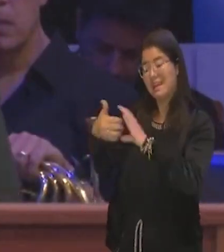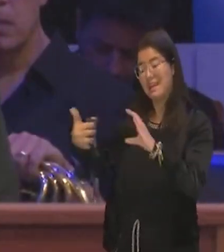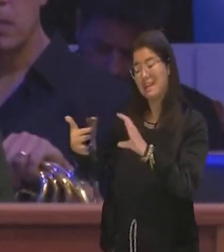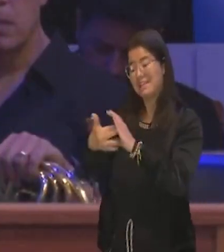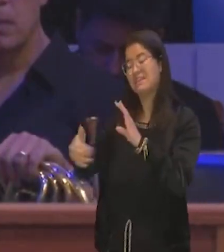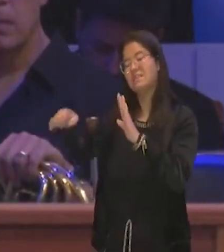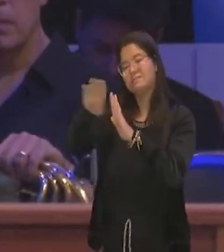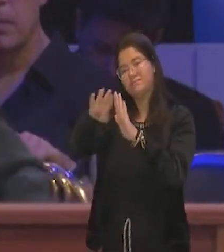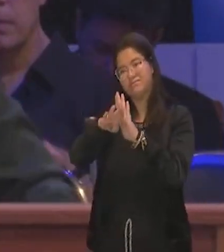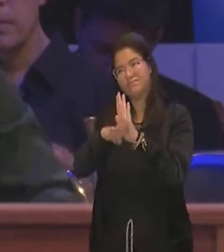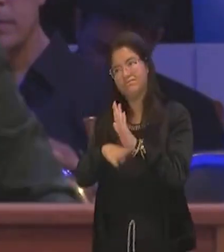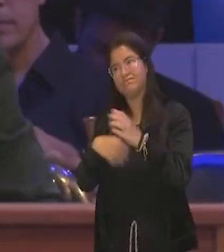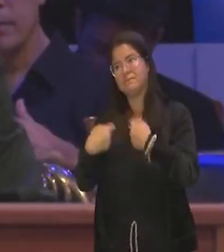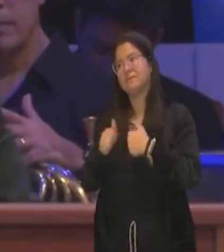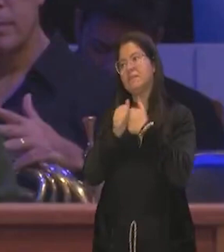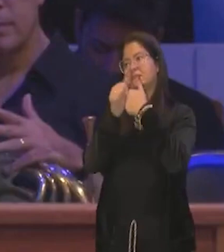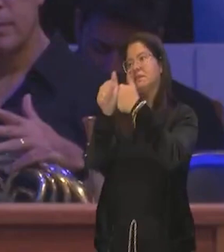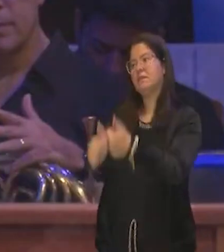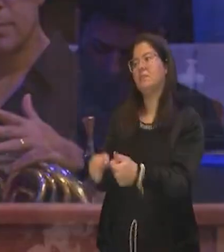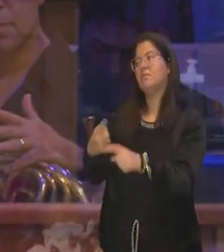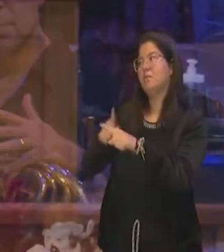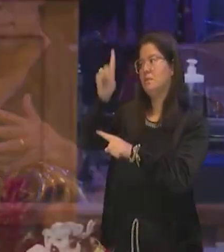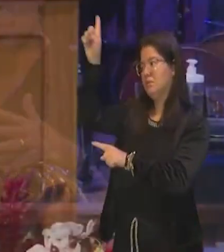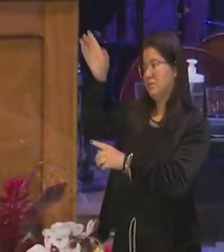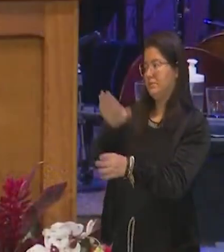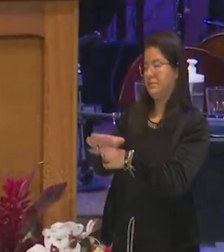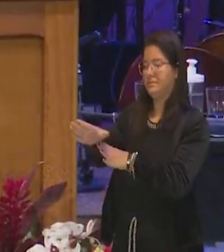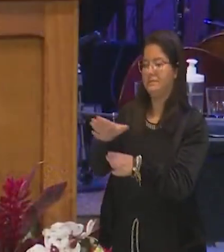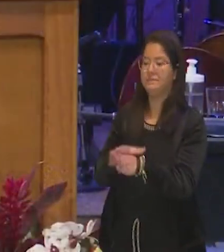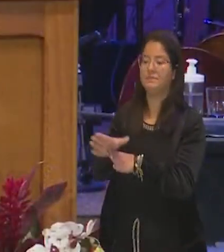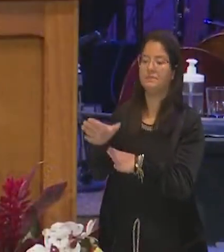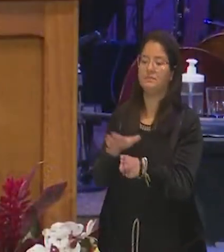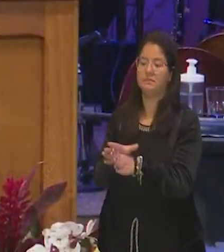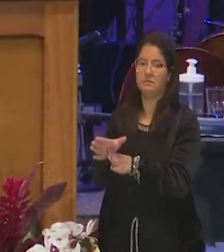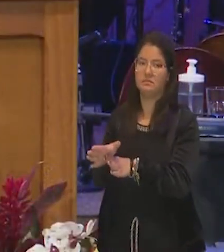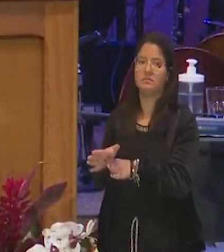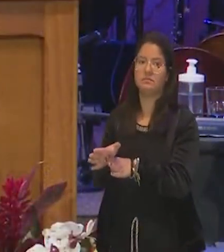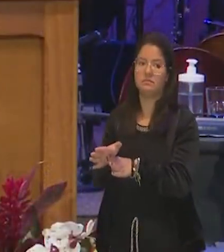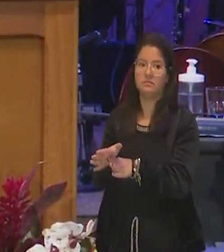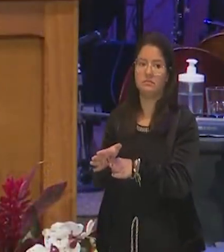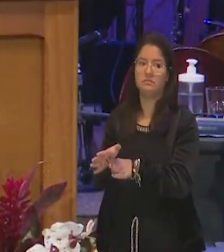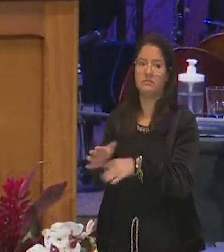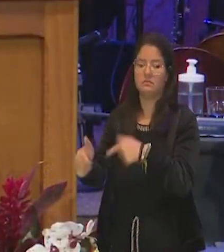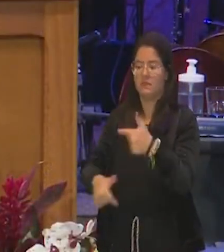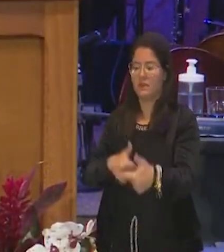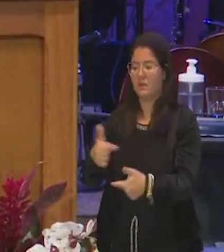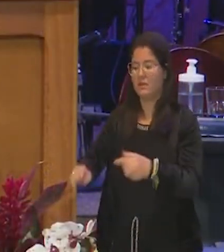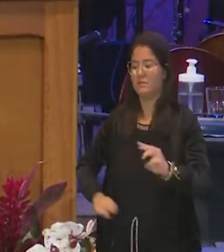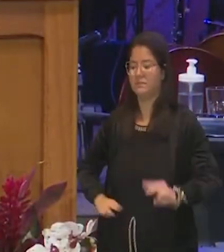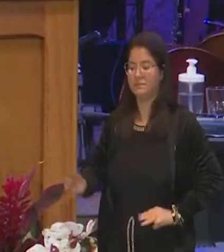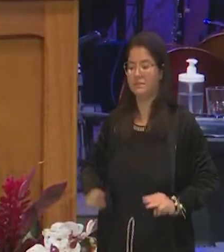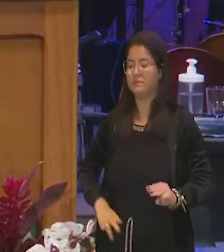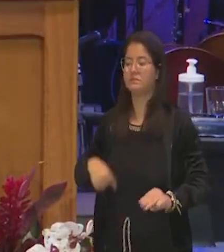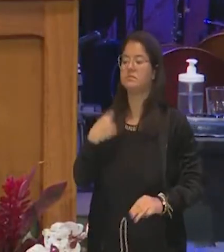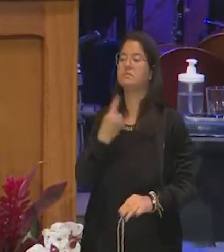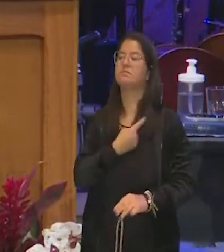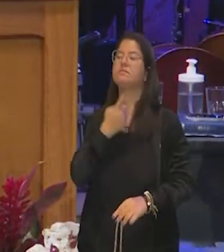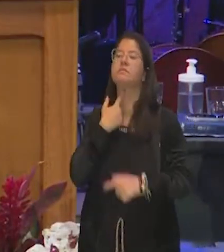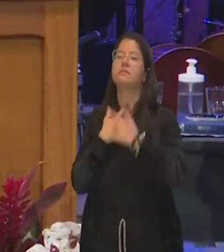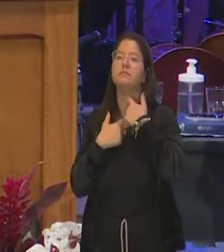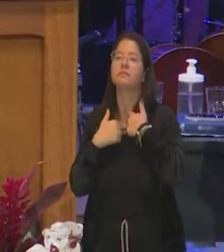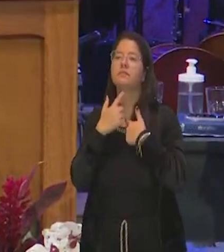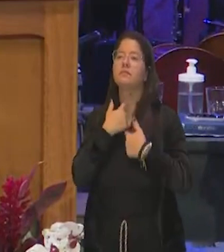isso aqui na orientação do Senhor para o exercício do ministério. E o nosso desejo é